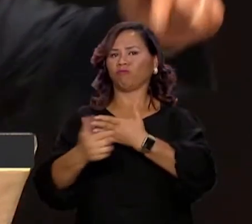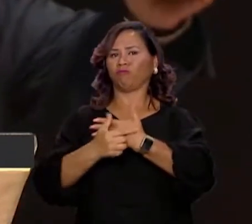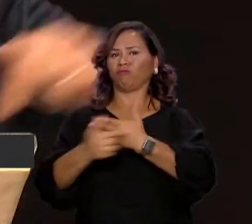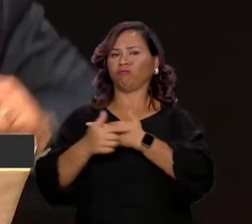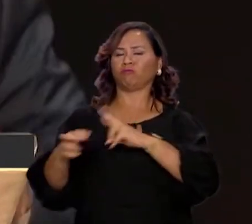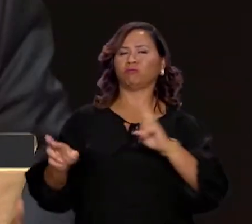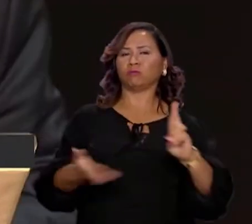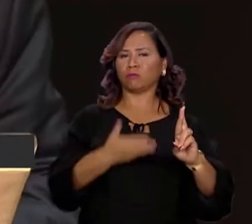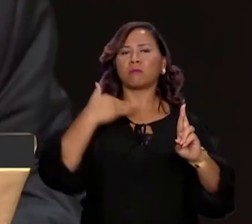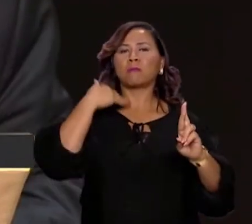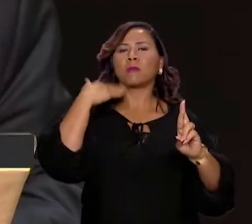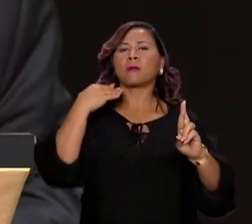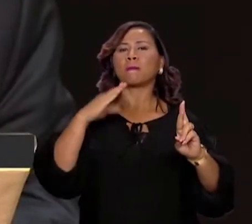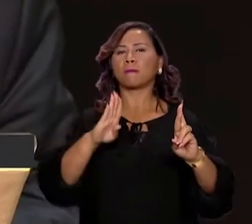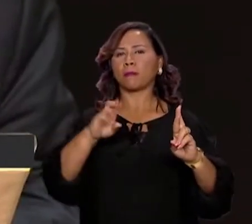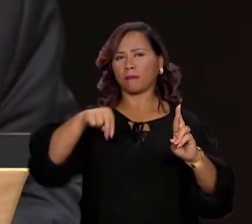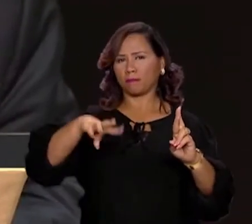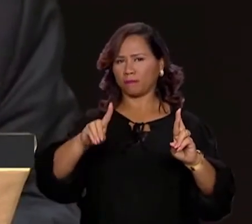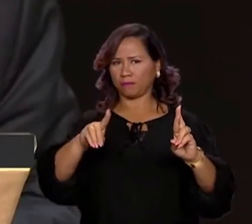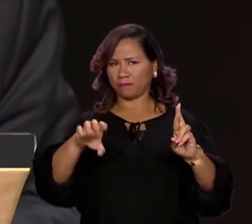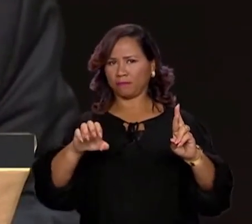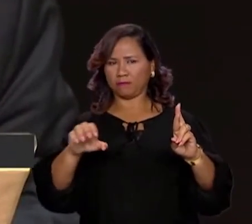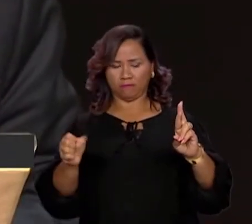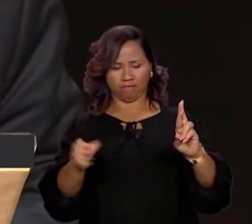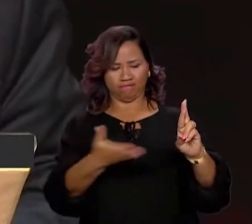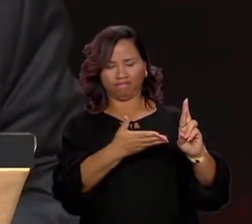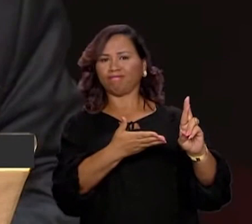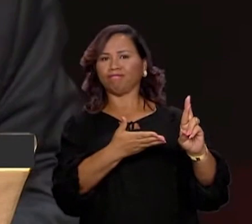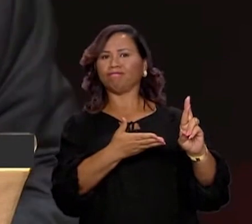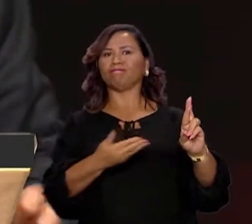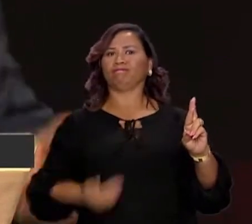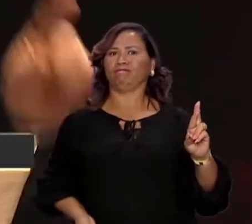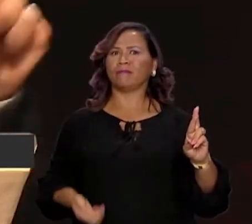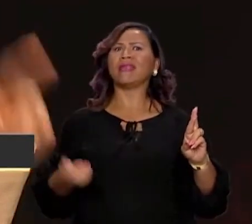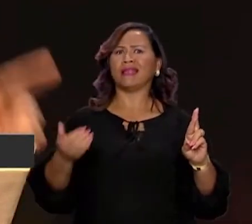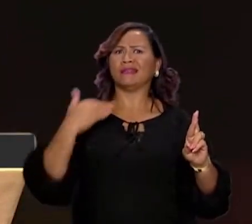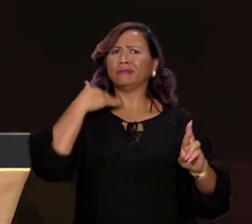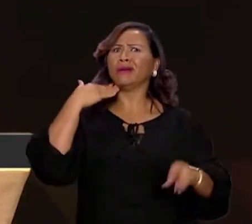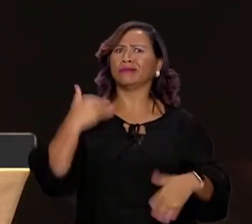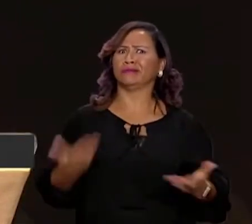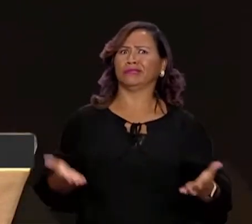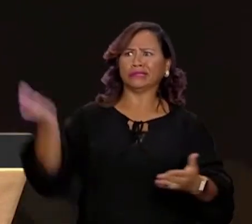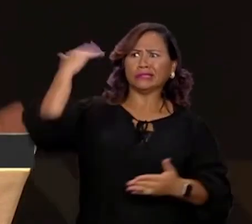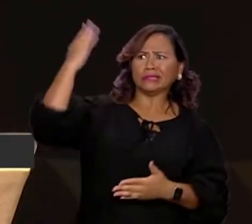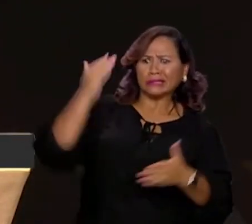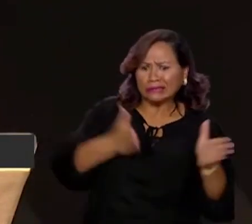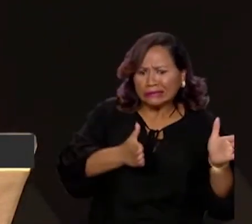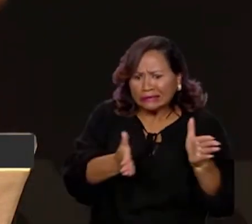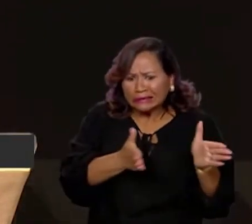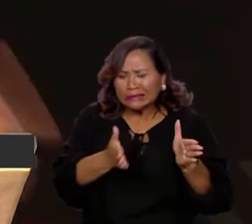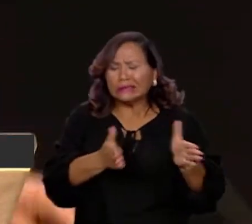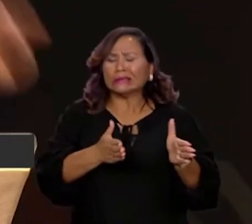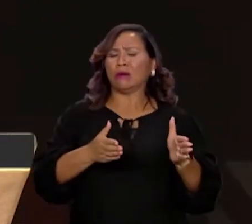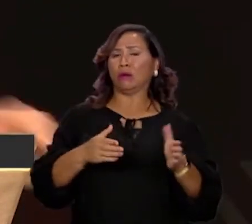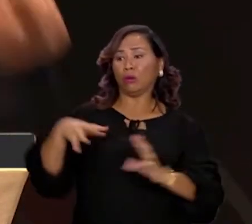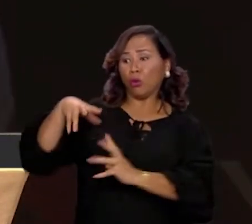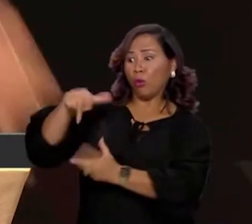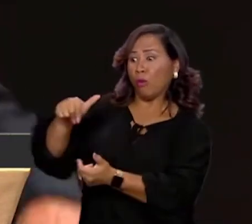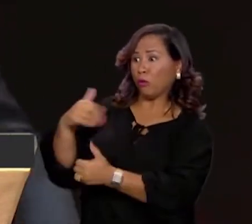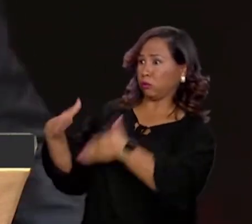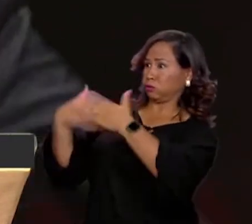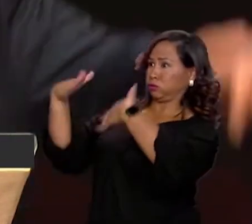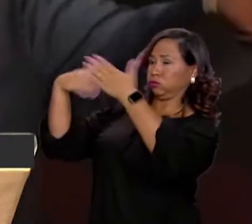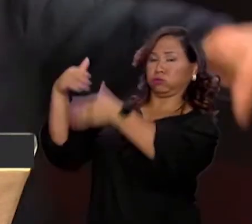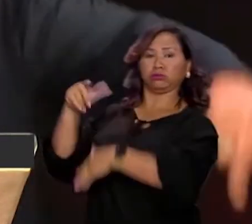recuperação da economia desse país. Naquele período, enquanto o mundo desenvolvido, José, gerou 100 milhões